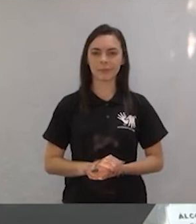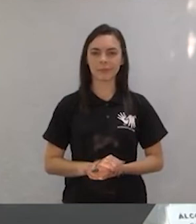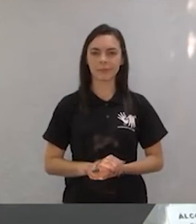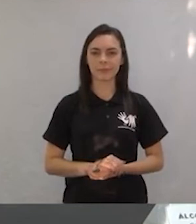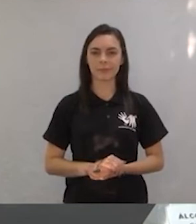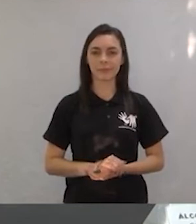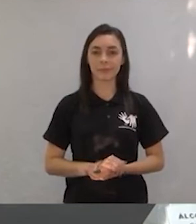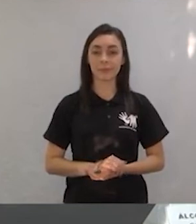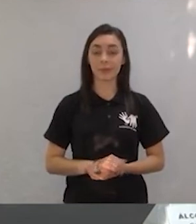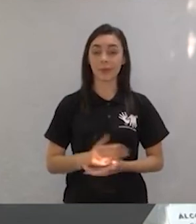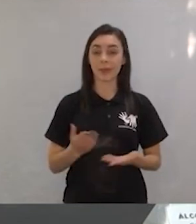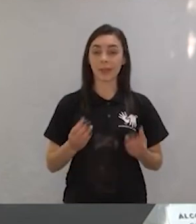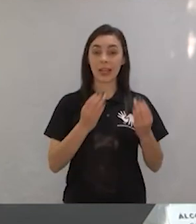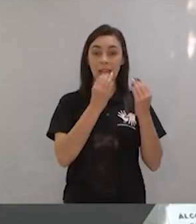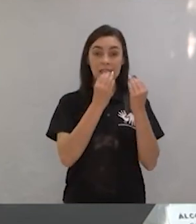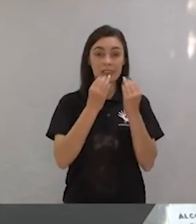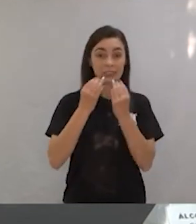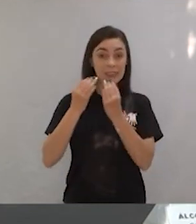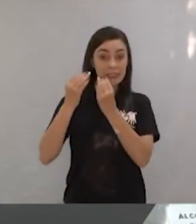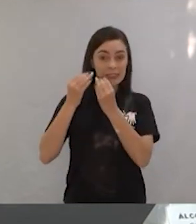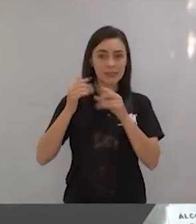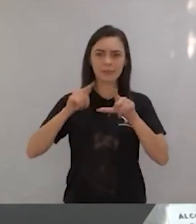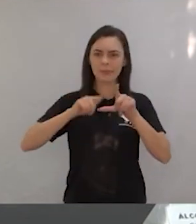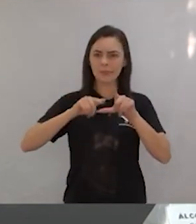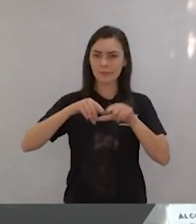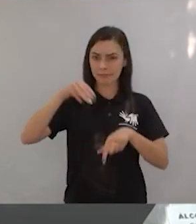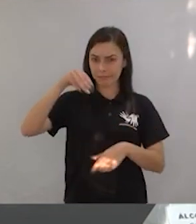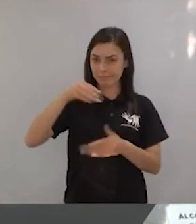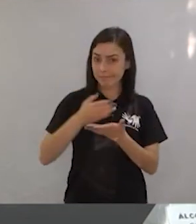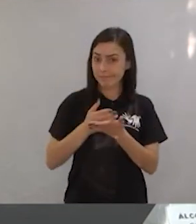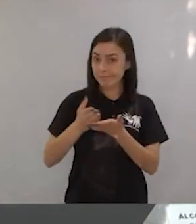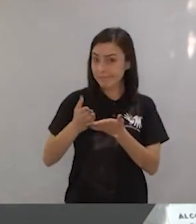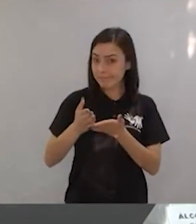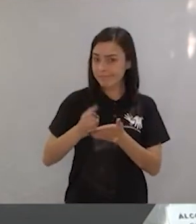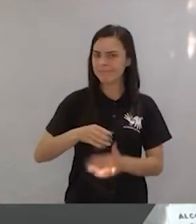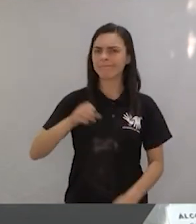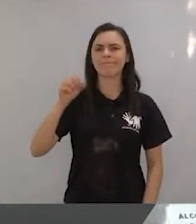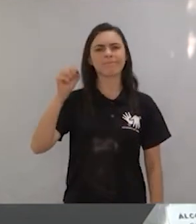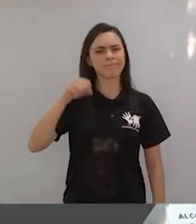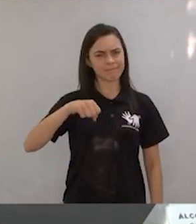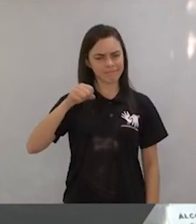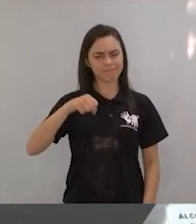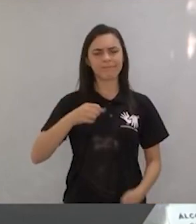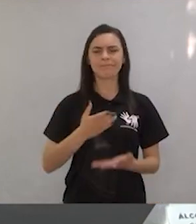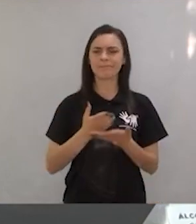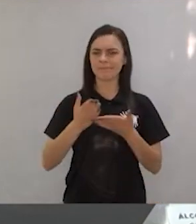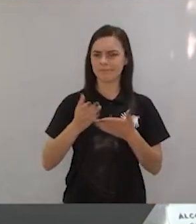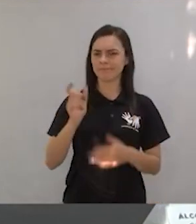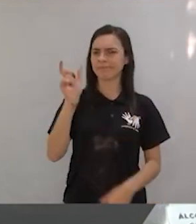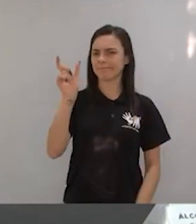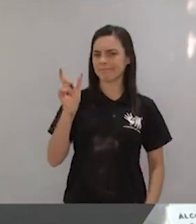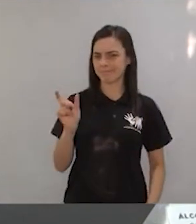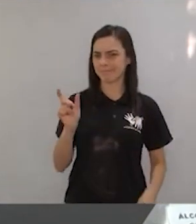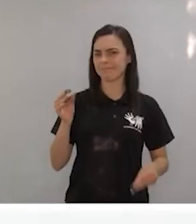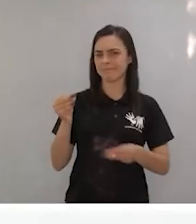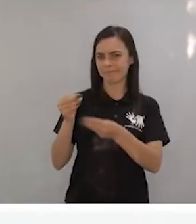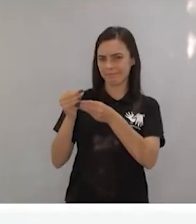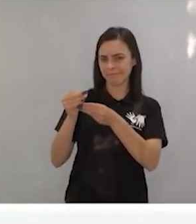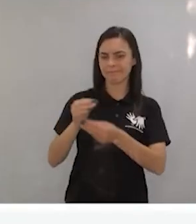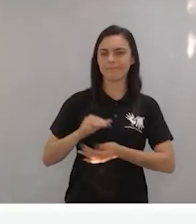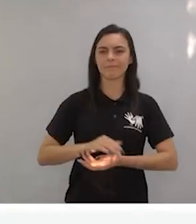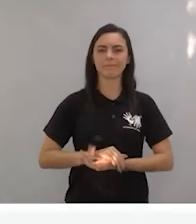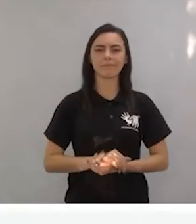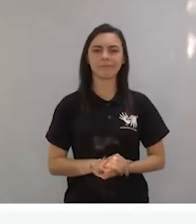A palavra melancia. Começa com a letra M? Sim, também vai entrar para nossa